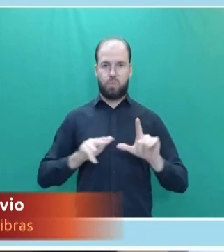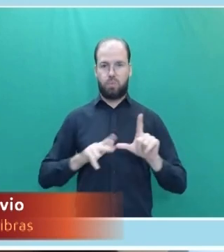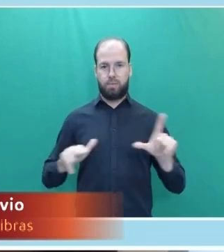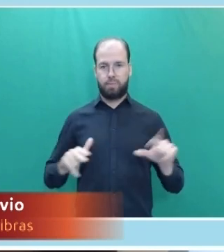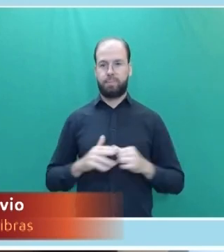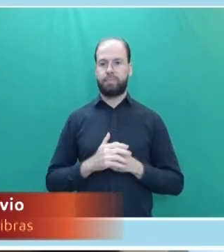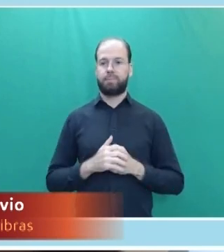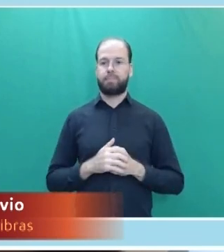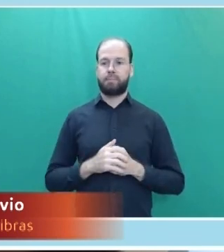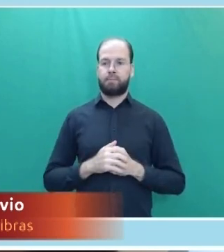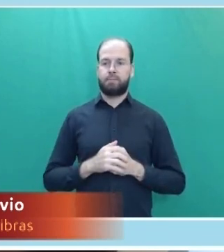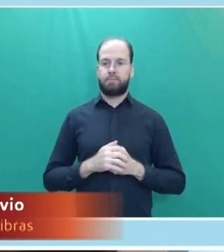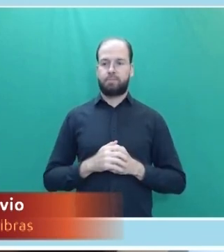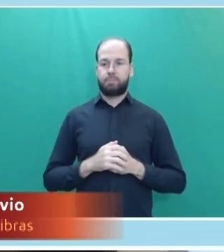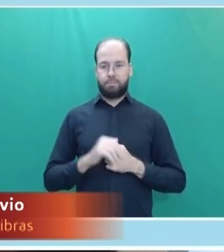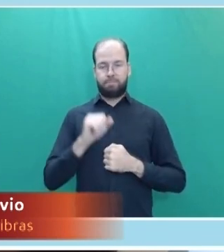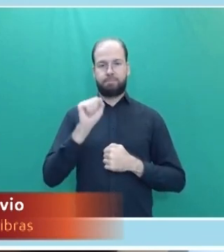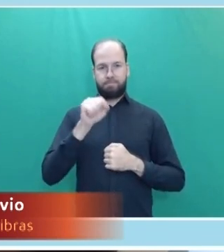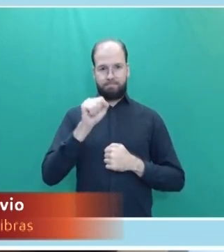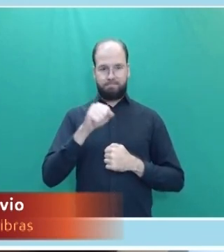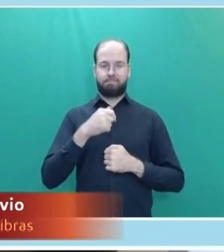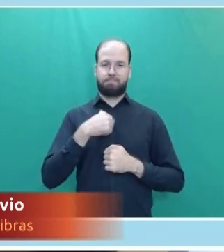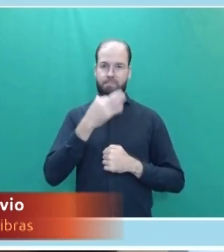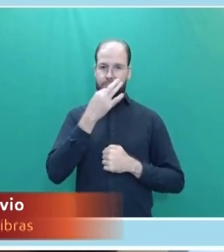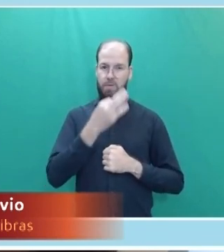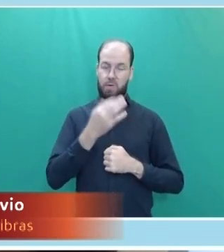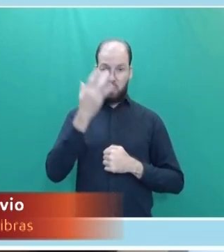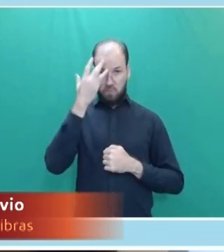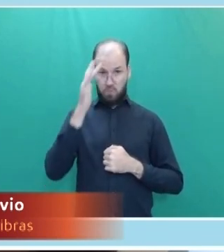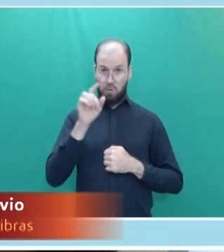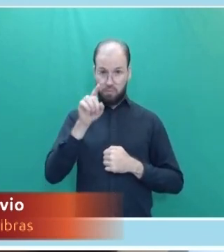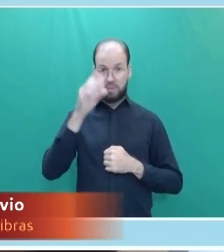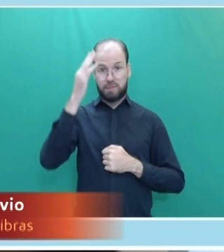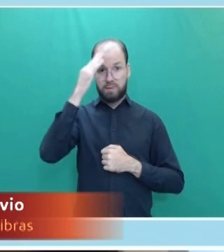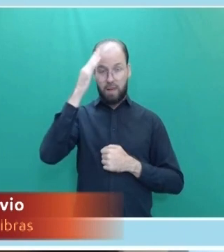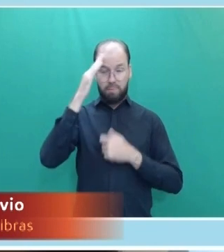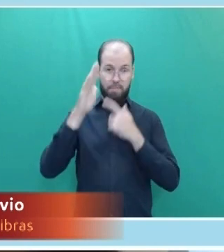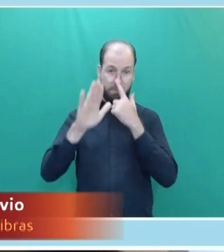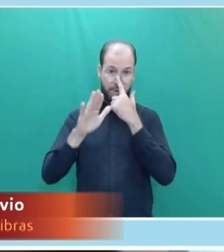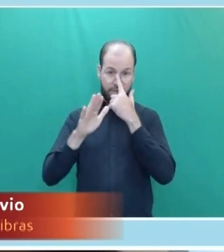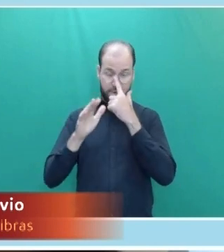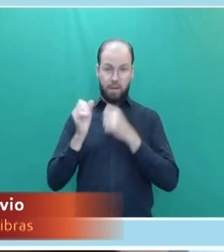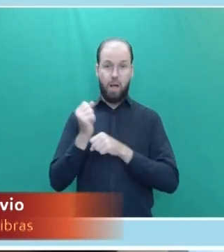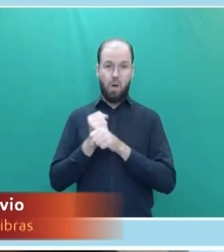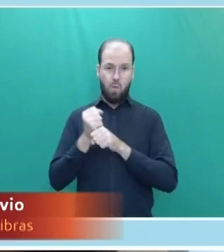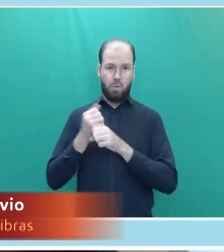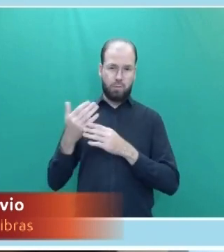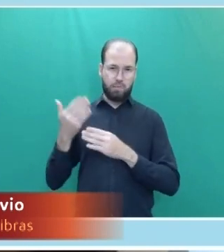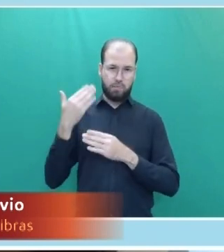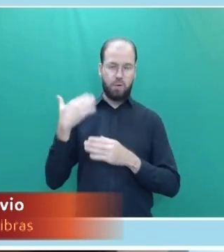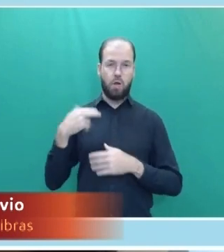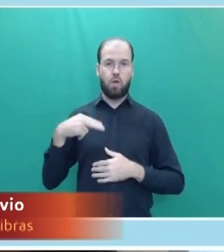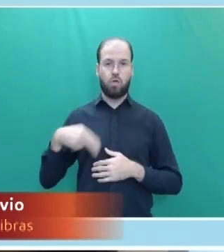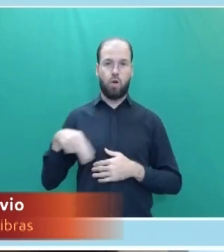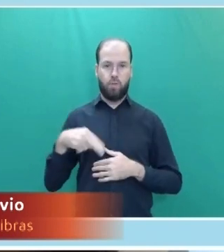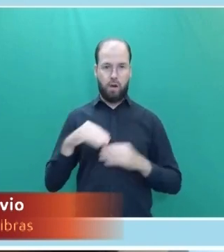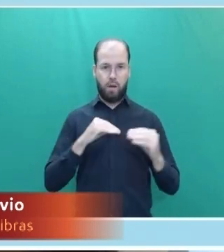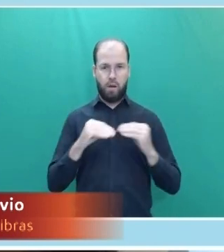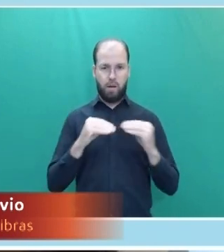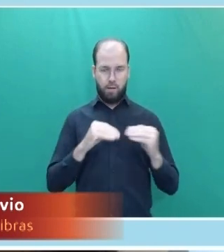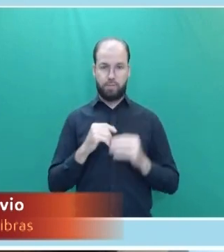Sim, Camila. Olha, eu acho o seguinte, não sei se você sabe, mas há alguns anos teve uma novela, se eu não me engano, até da Glória Pérez,